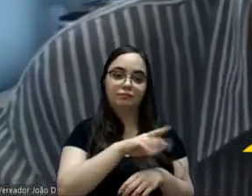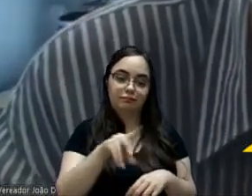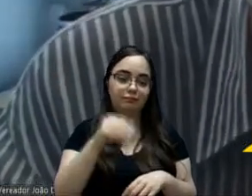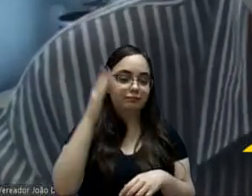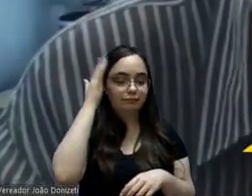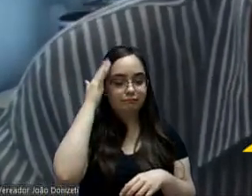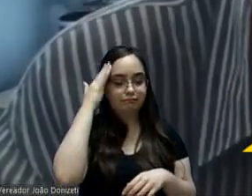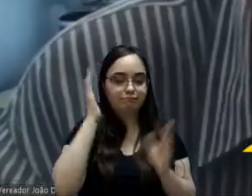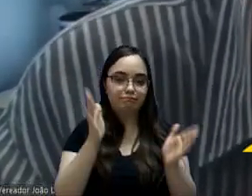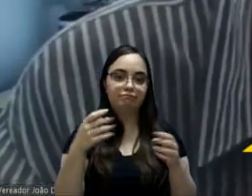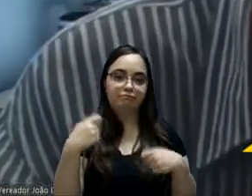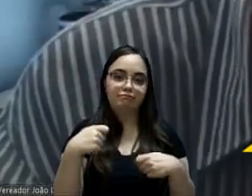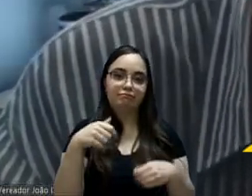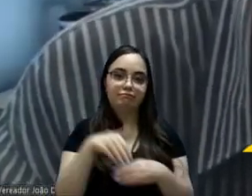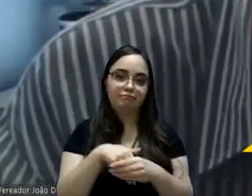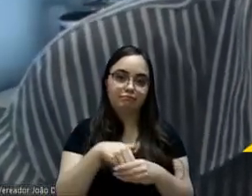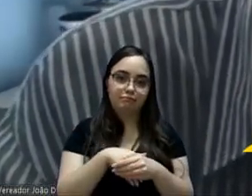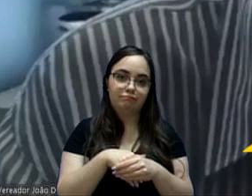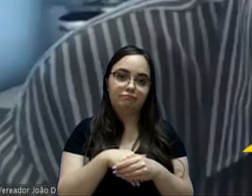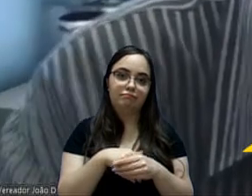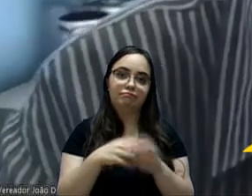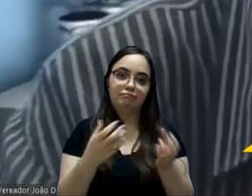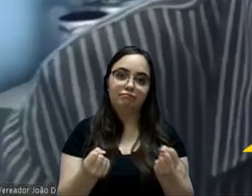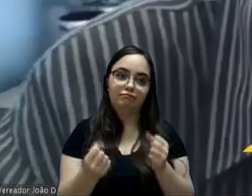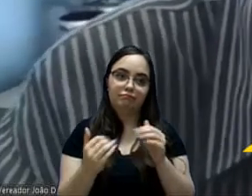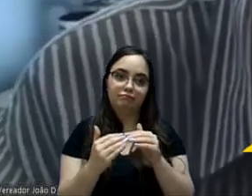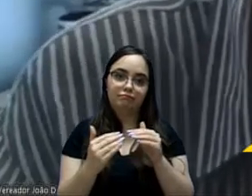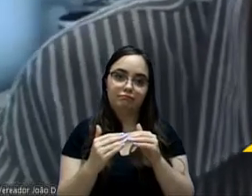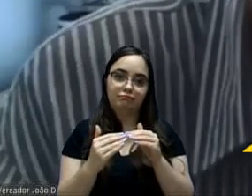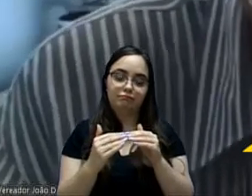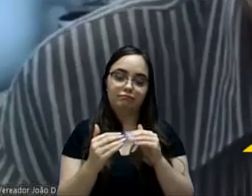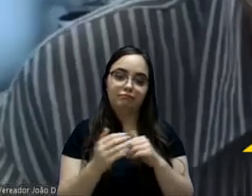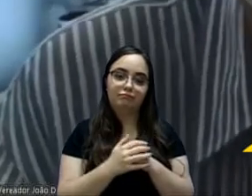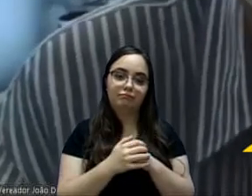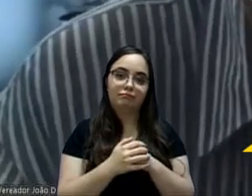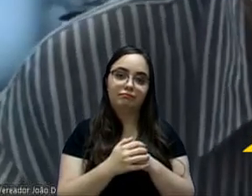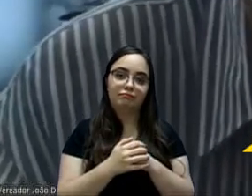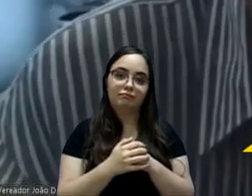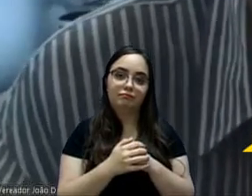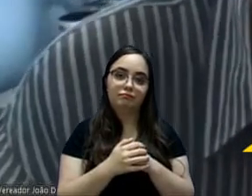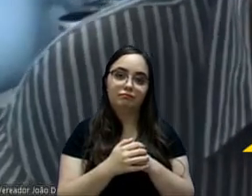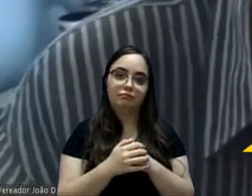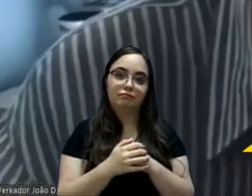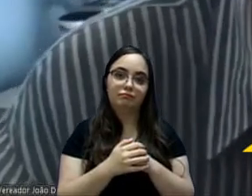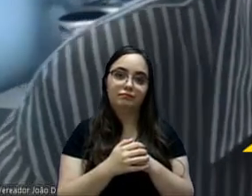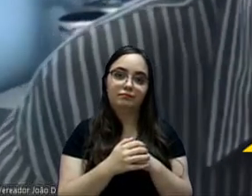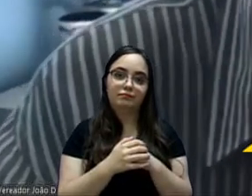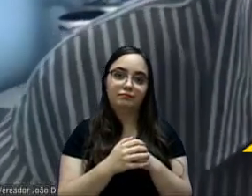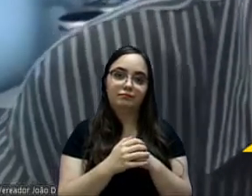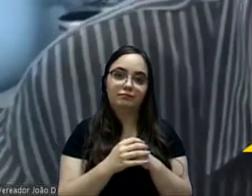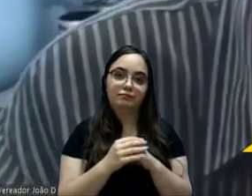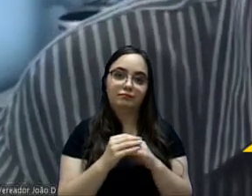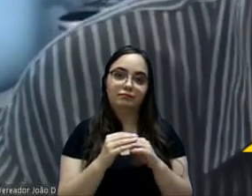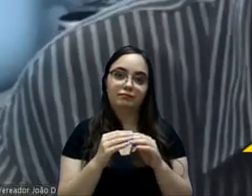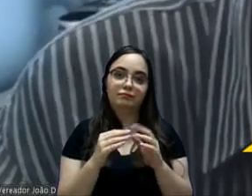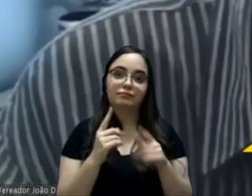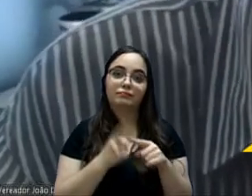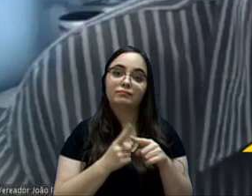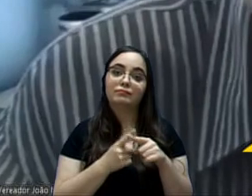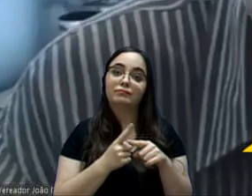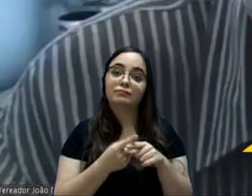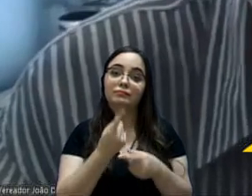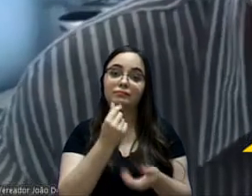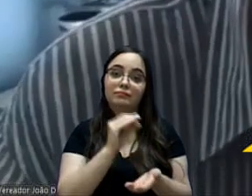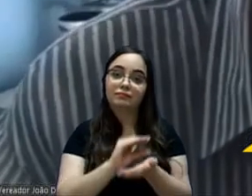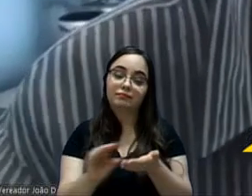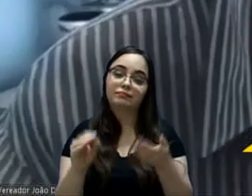de que deverão votar, vereadores deverão votar favoravelmente ao referido projeto, porque essa verba